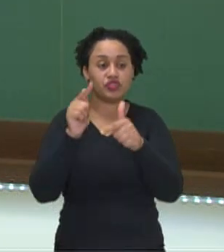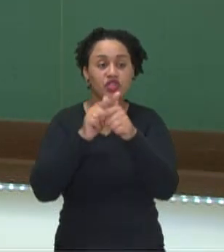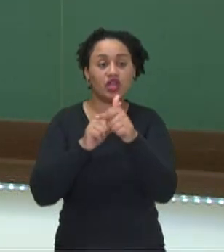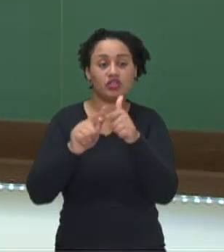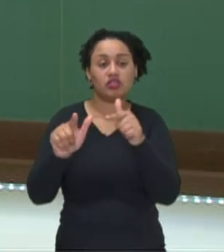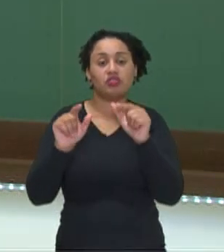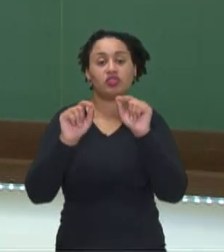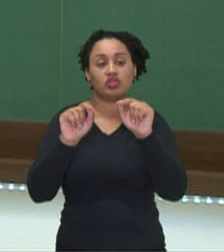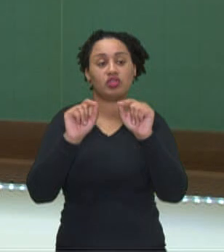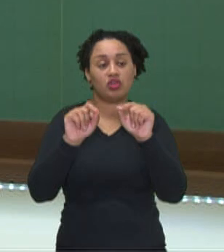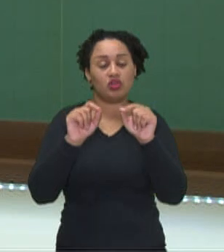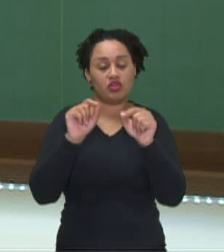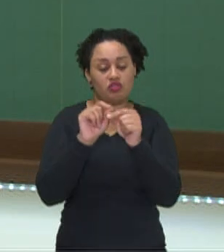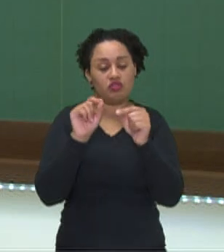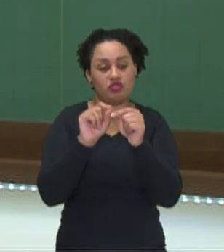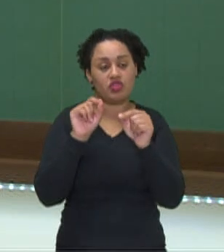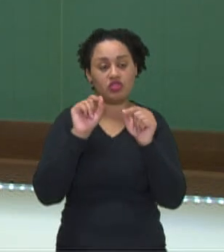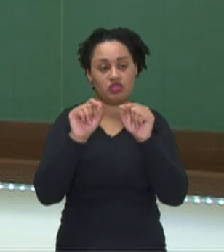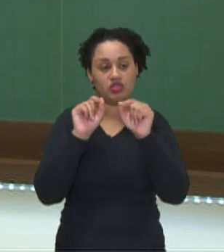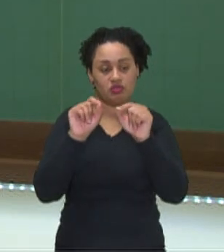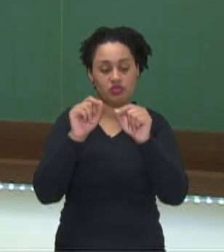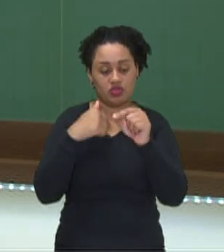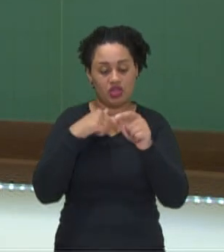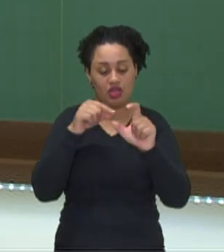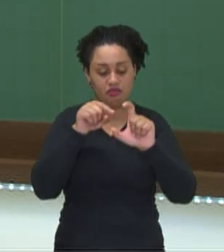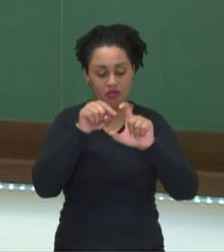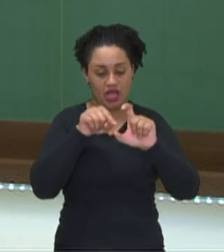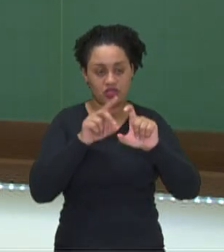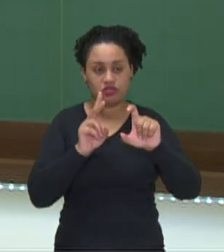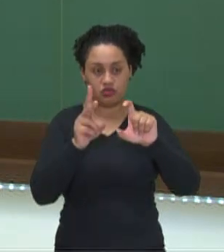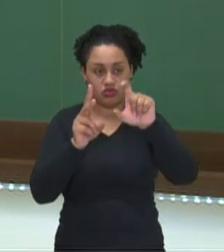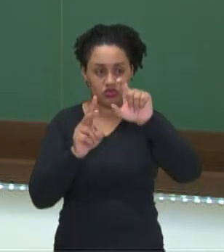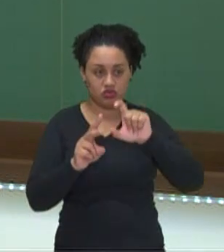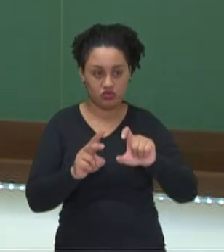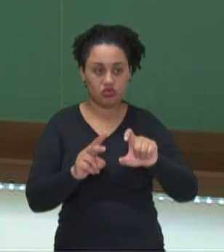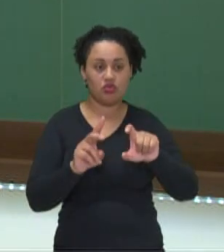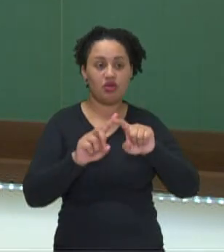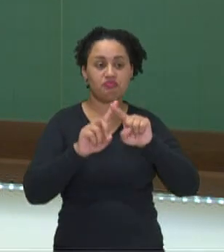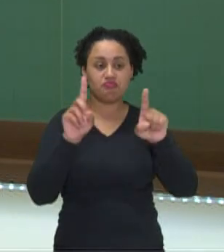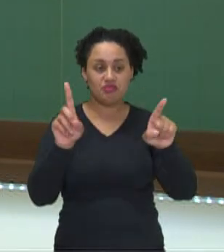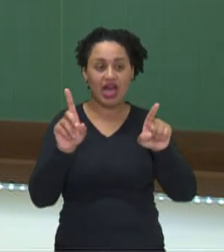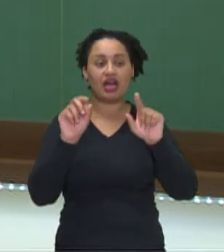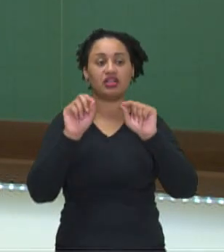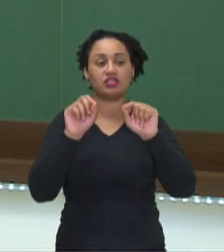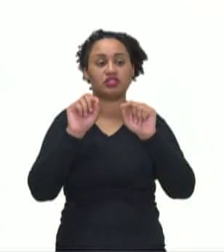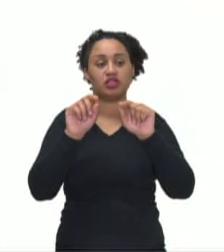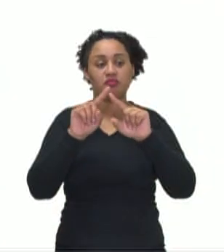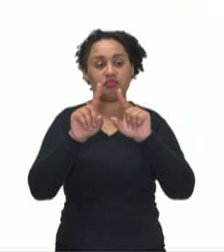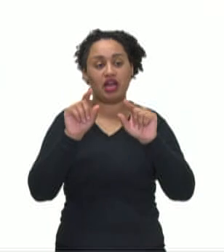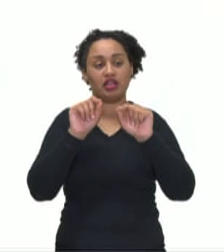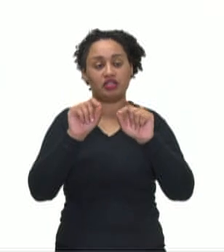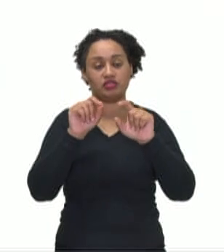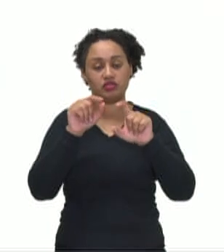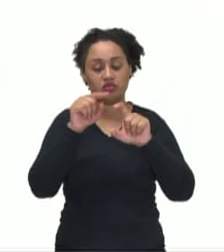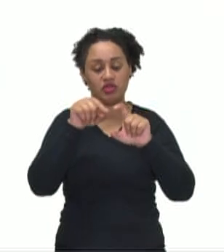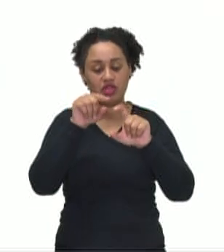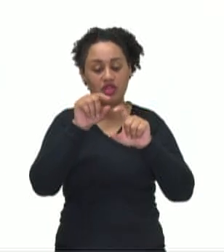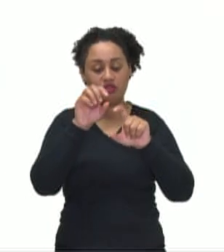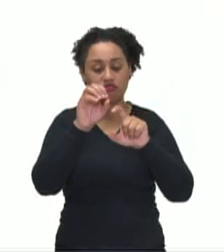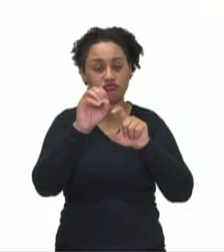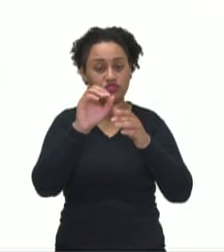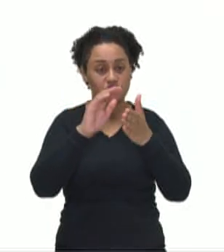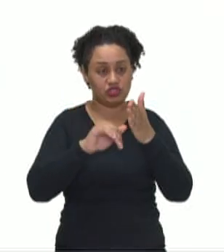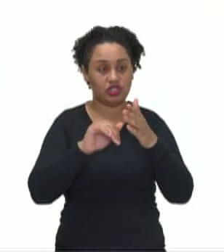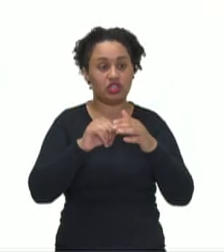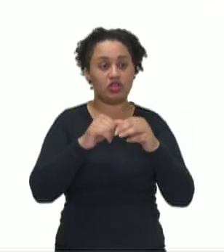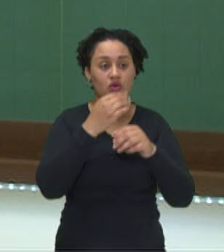divisão, mantemos a base e subtraímos os expoentes. 4 menos 4 é 0. E